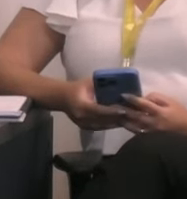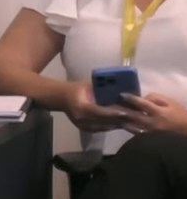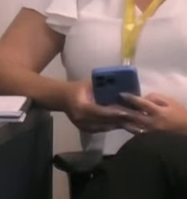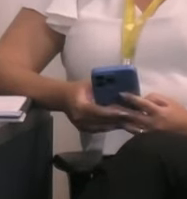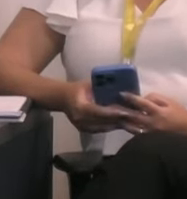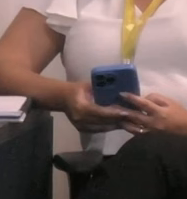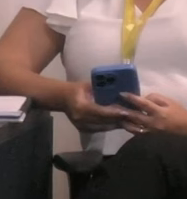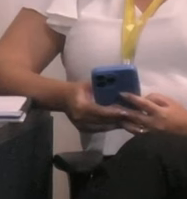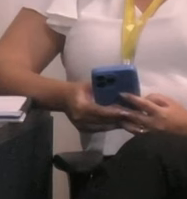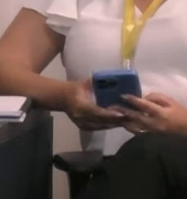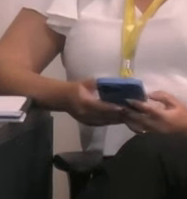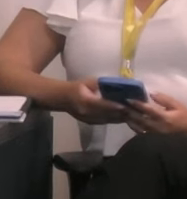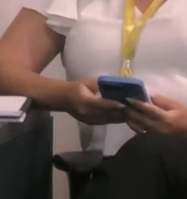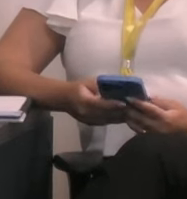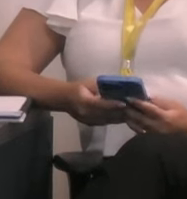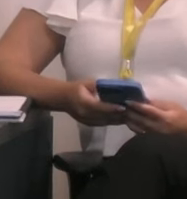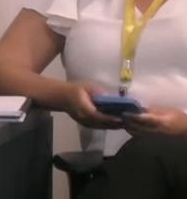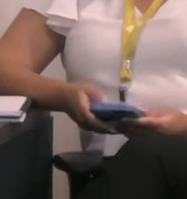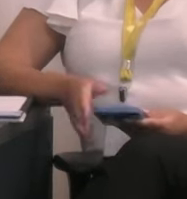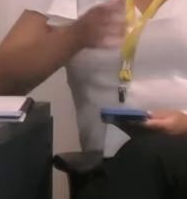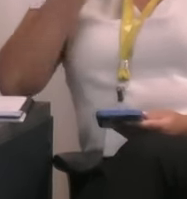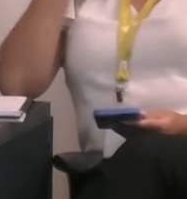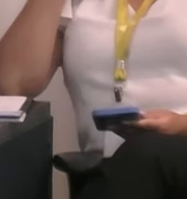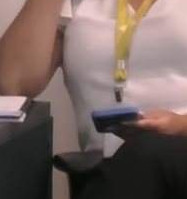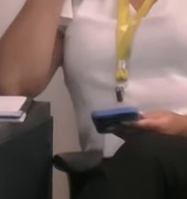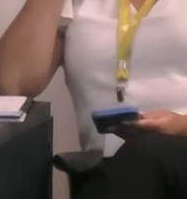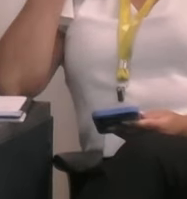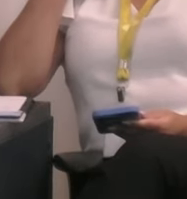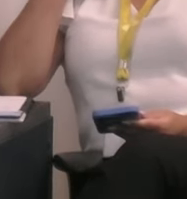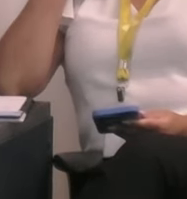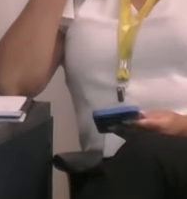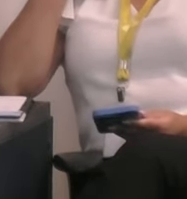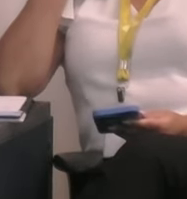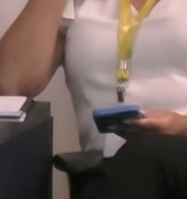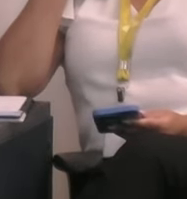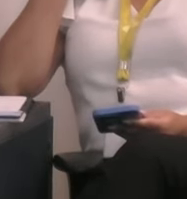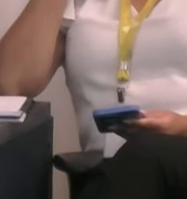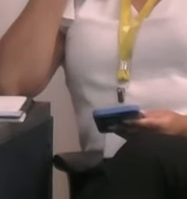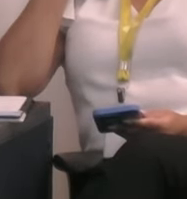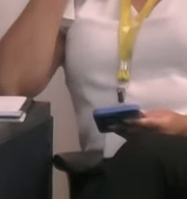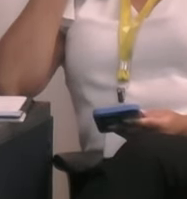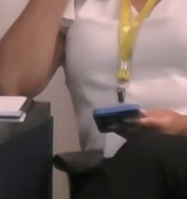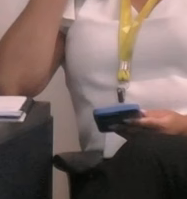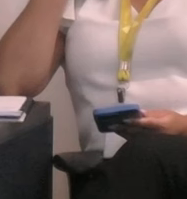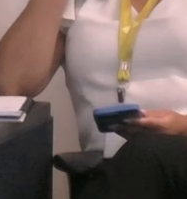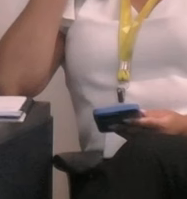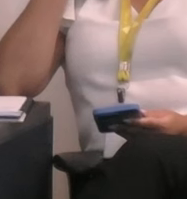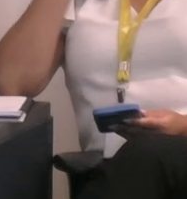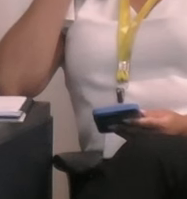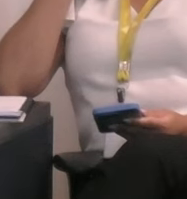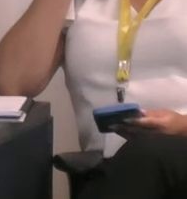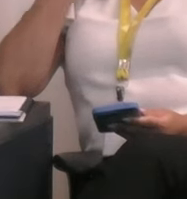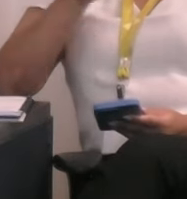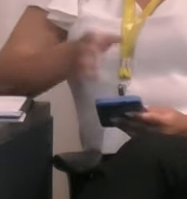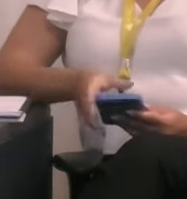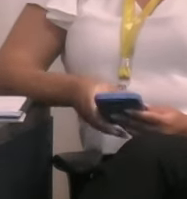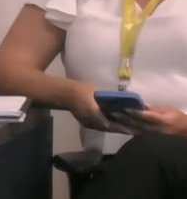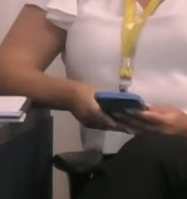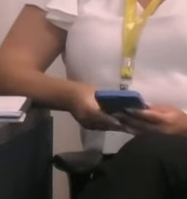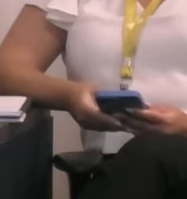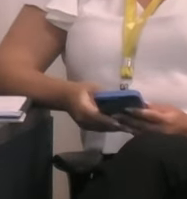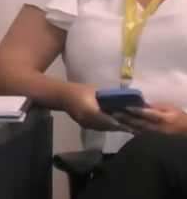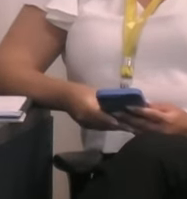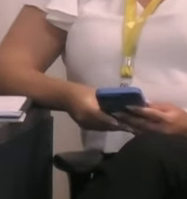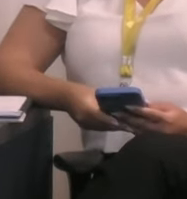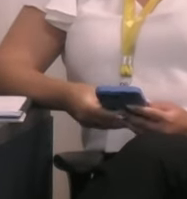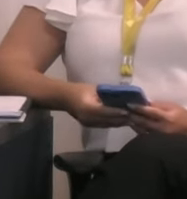por ser assessor parlamentar, eles enxergam a gente como uma ponte de acesso até vossas excelências, motivo pelo qual trazem